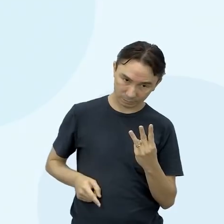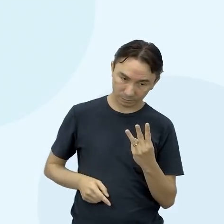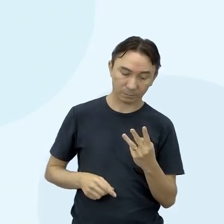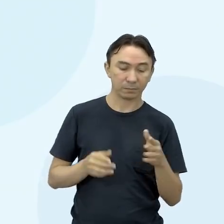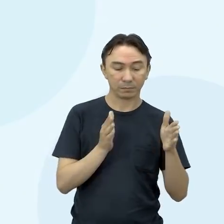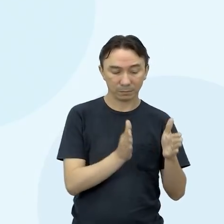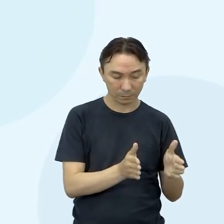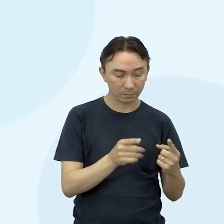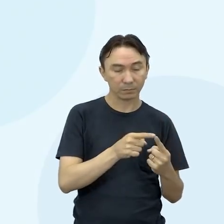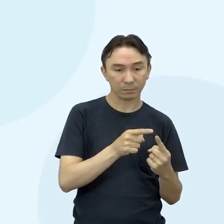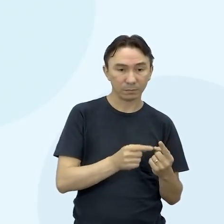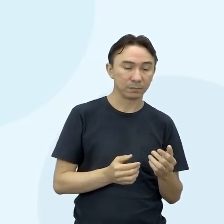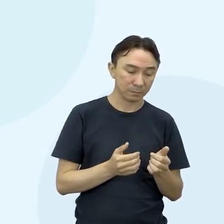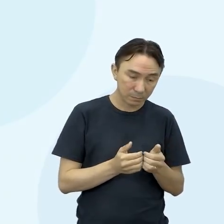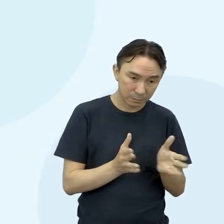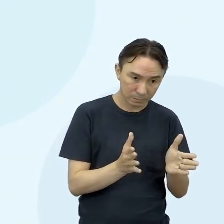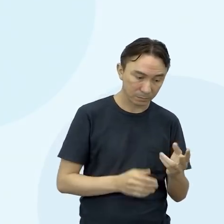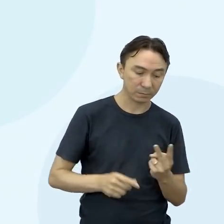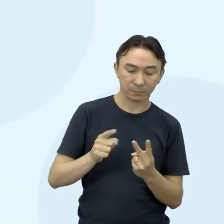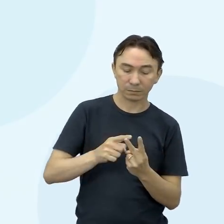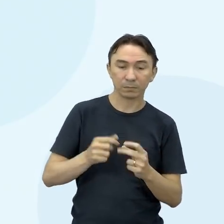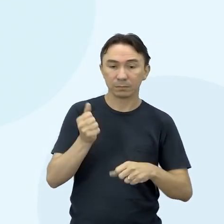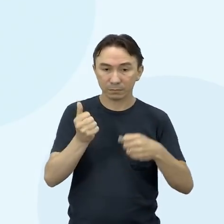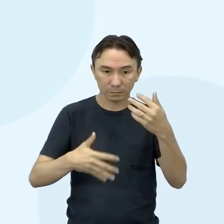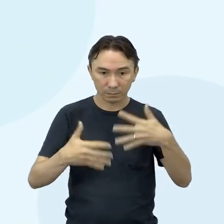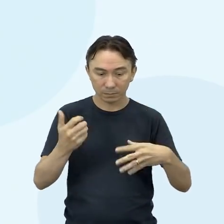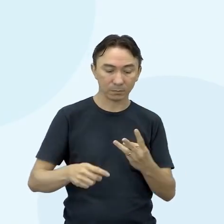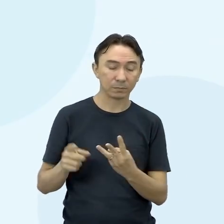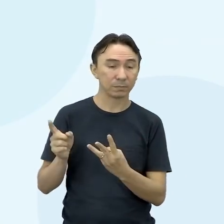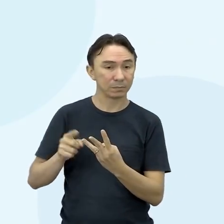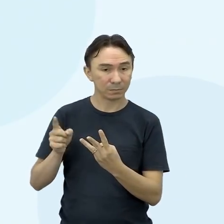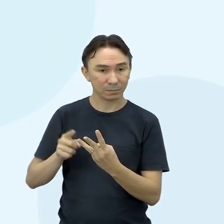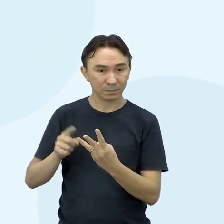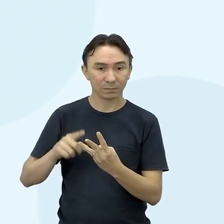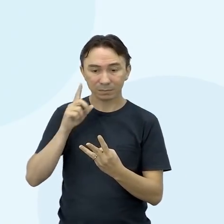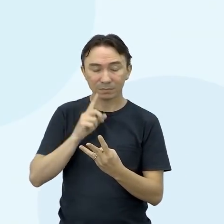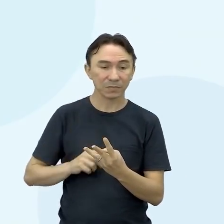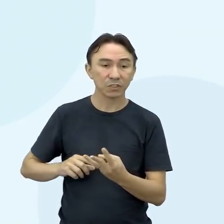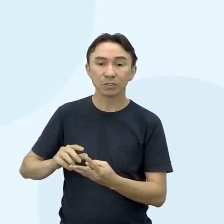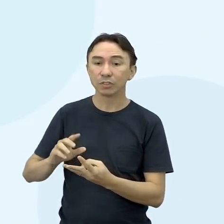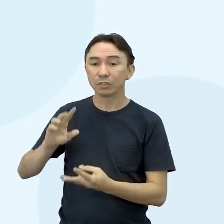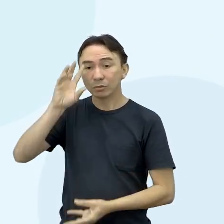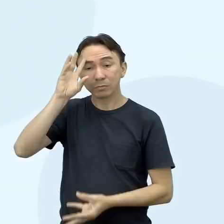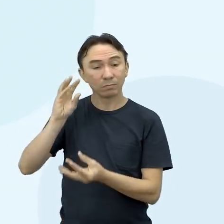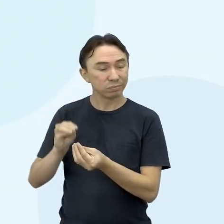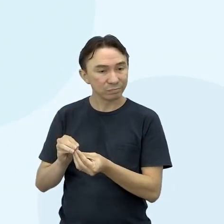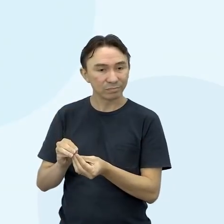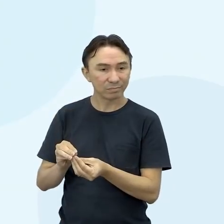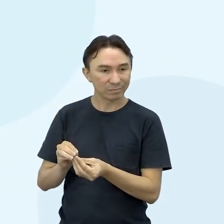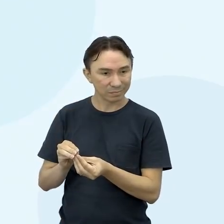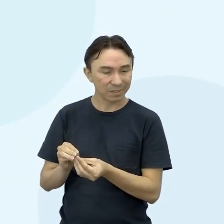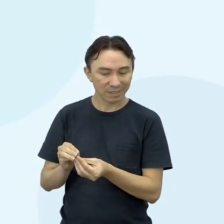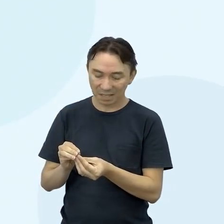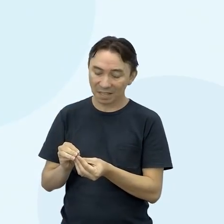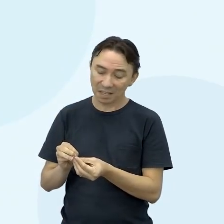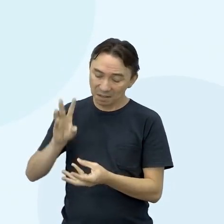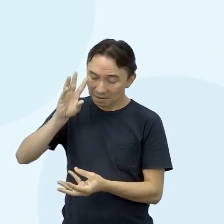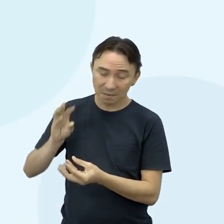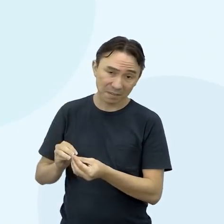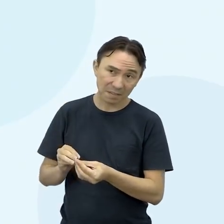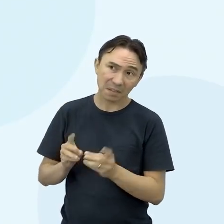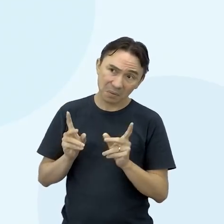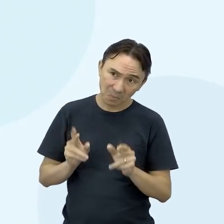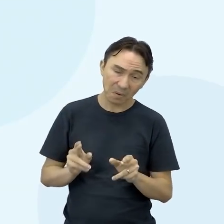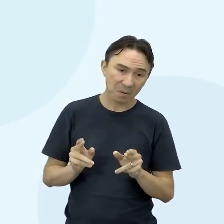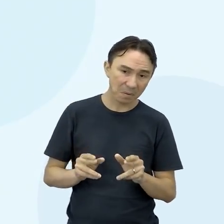de desenvolvimento e de sistematização. A gente pensa na sistematização como uma avaliação, mas lembrando que é